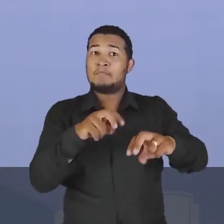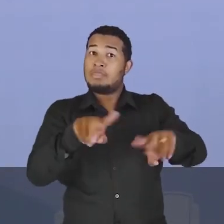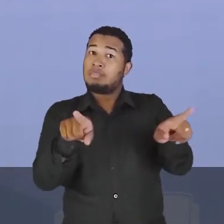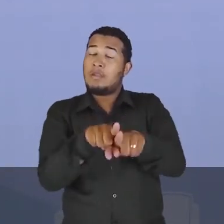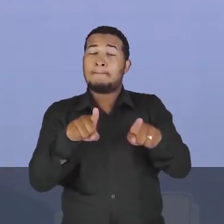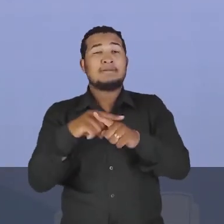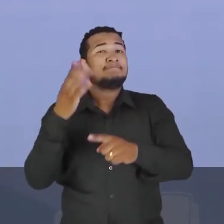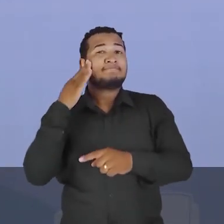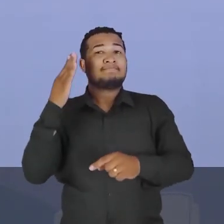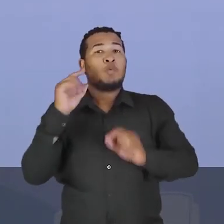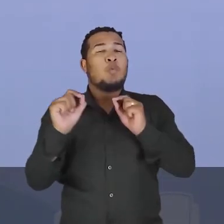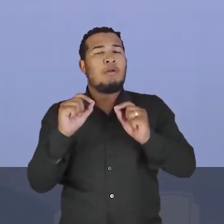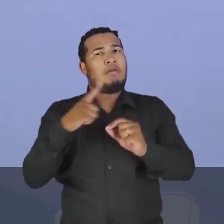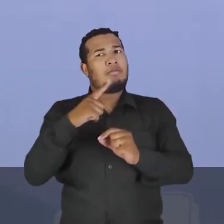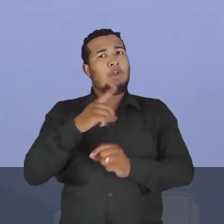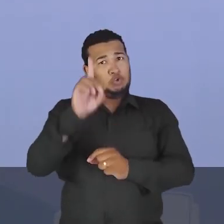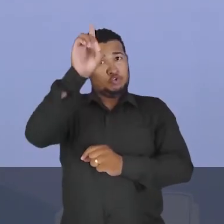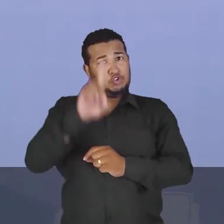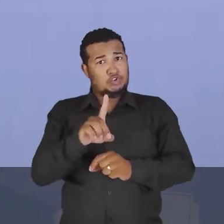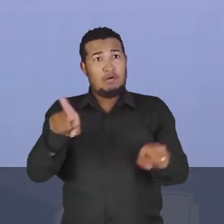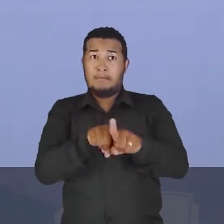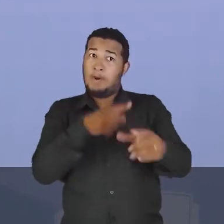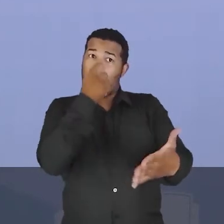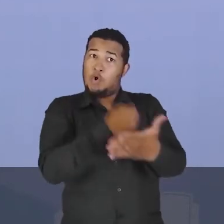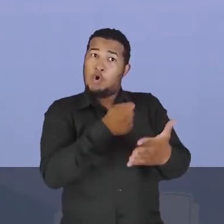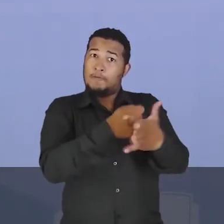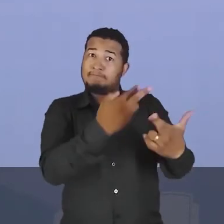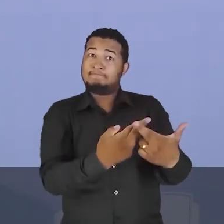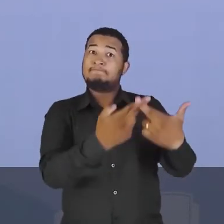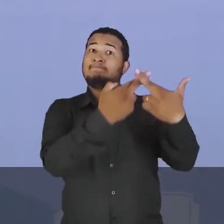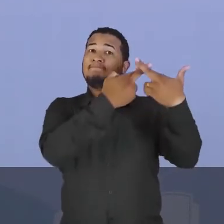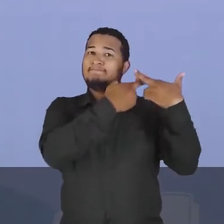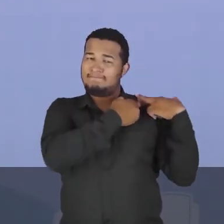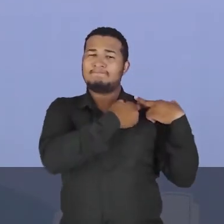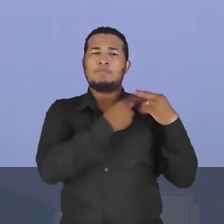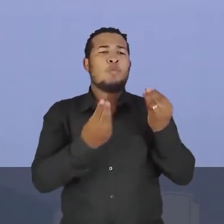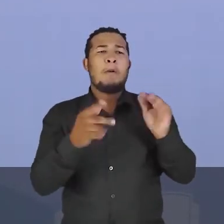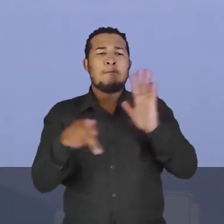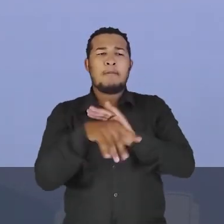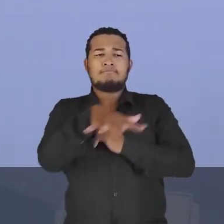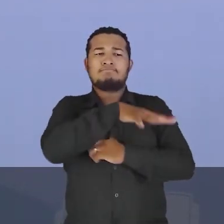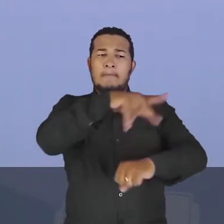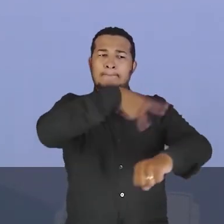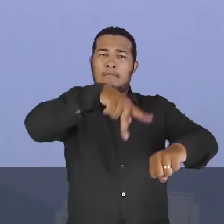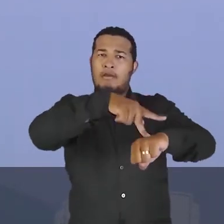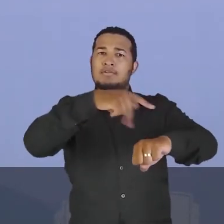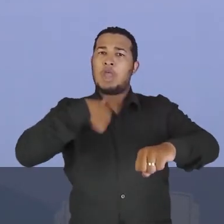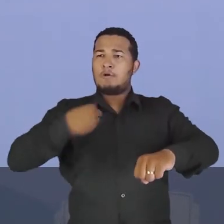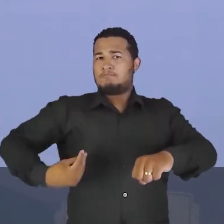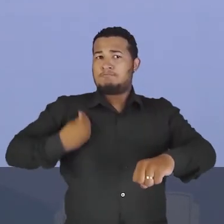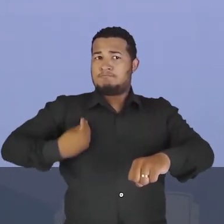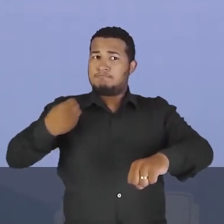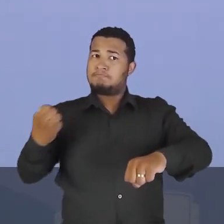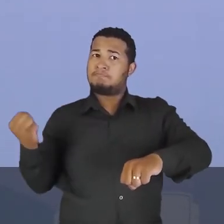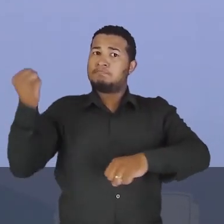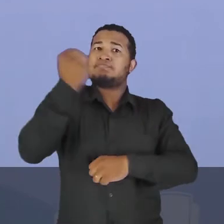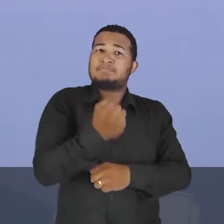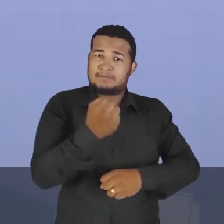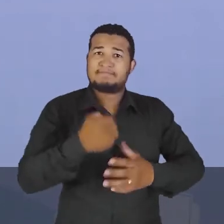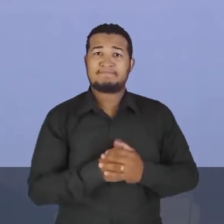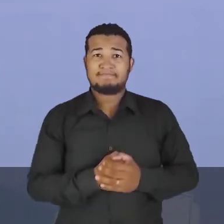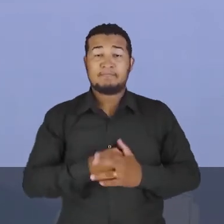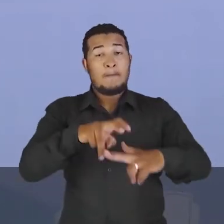aqui de nós temos os direitos e deveres e uma responsabilidade com a nação pela qual nós fazemos parte.